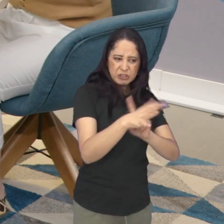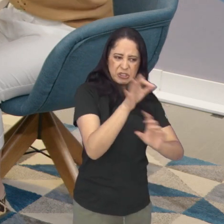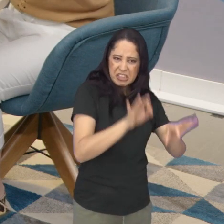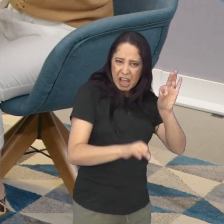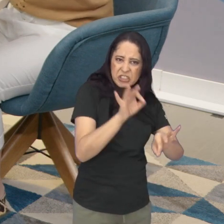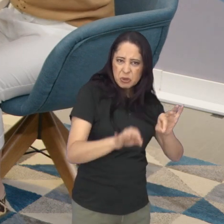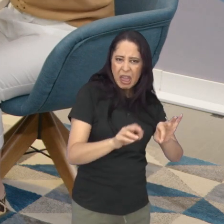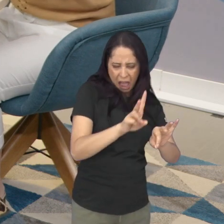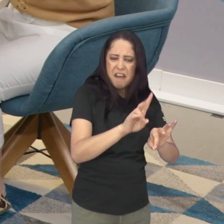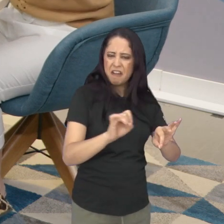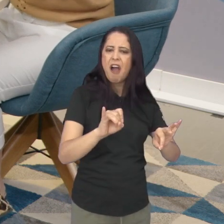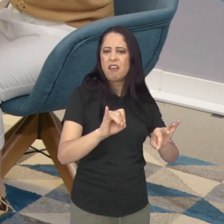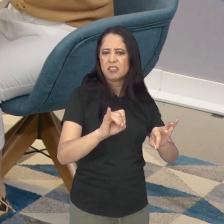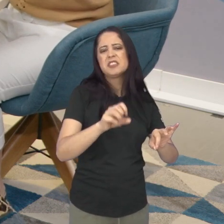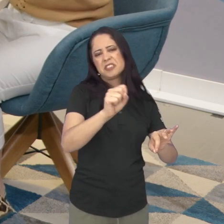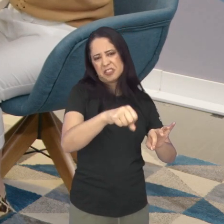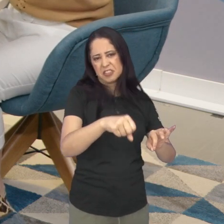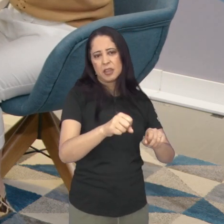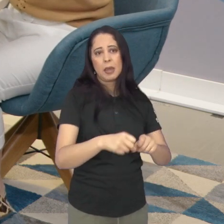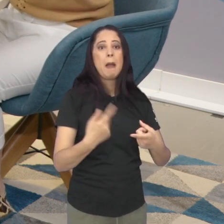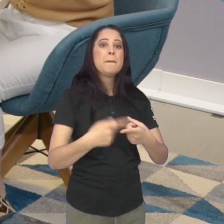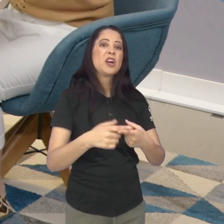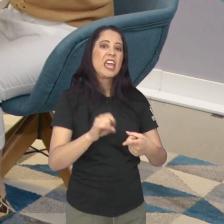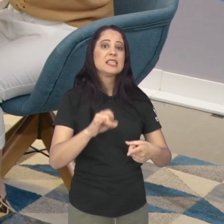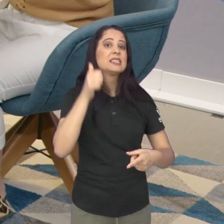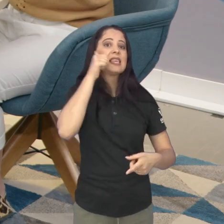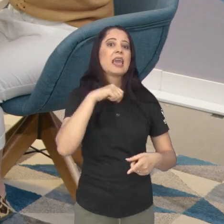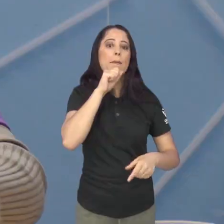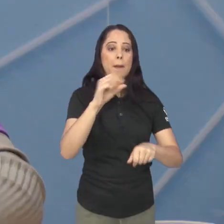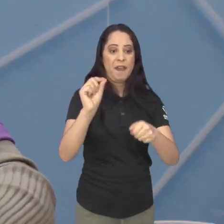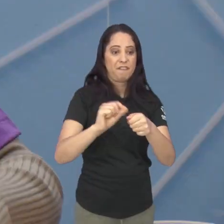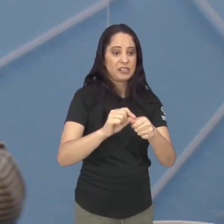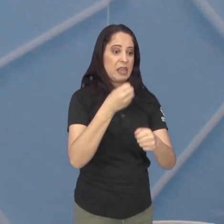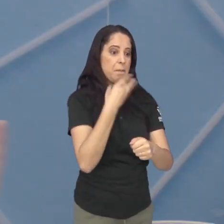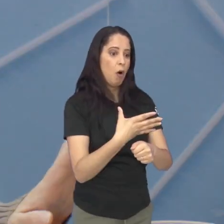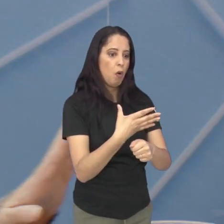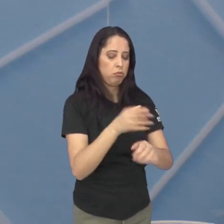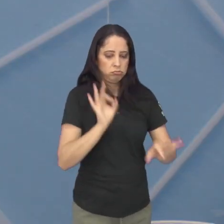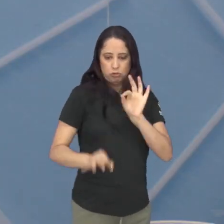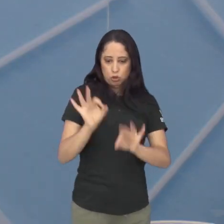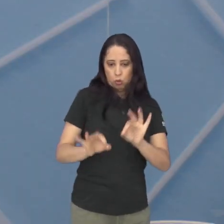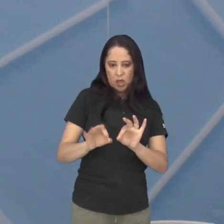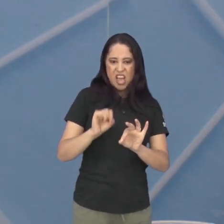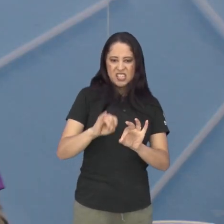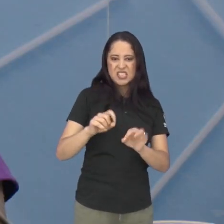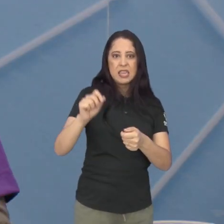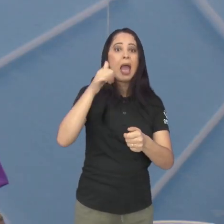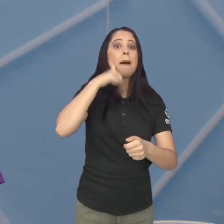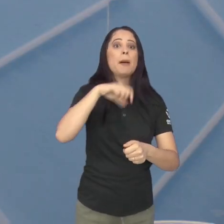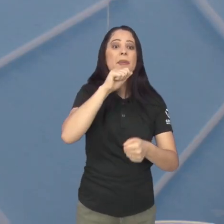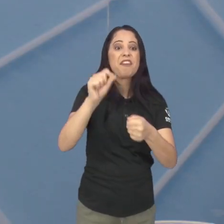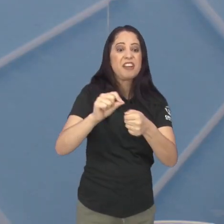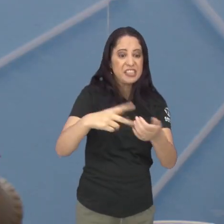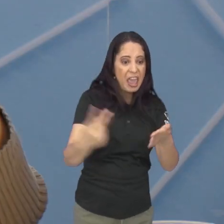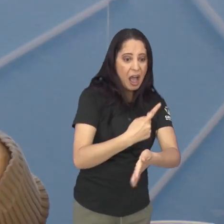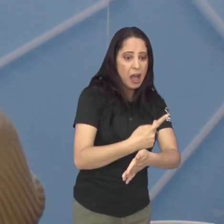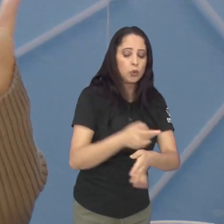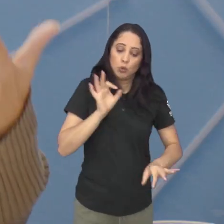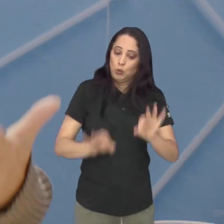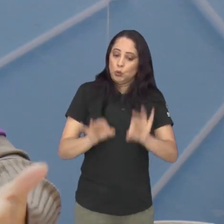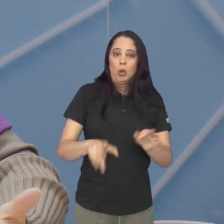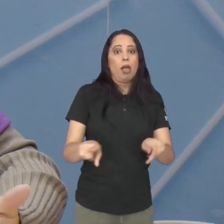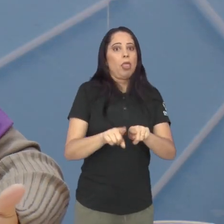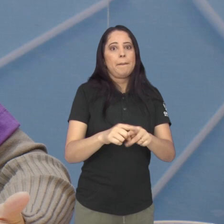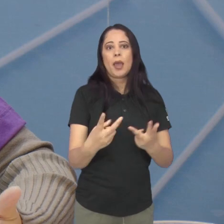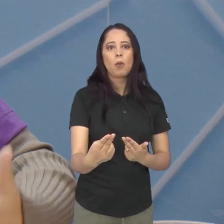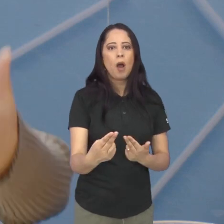julga tudo que a gente faz. Né? Se a gente faz o melhor, tá errado, porque você não tá cuidando de você. Você faz o melhor... De todo jeito, você vai ser julgado. Então... É não se preocupar com